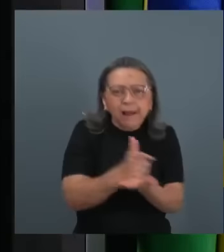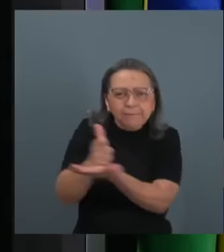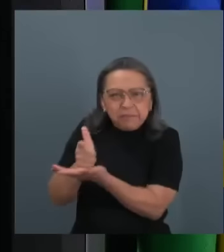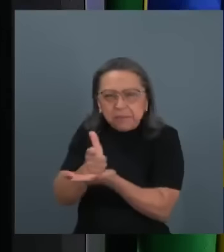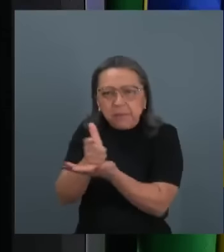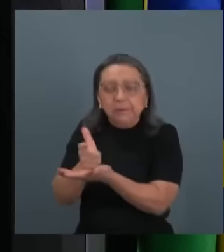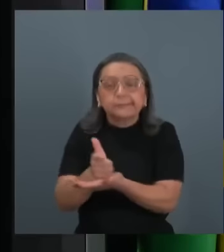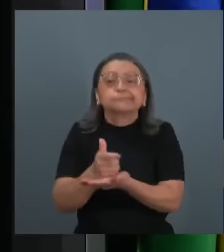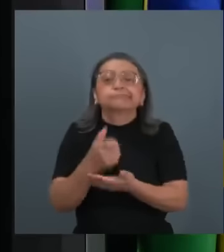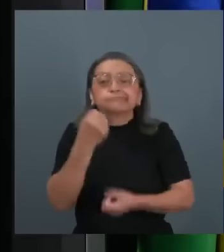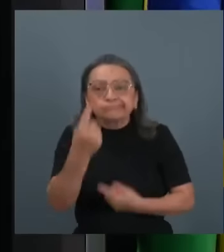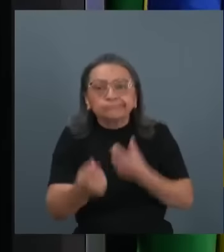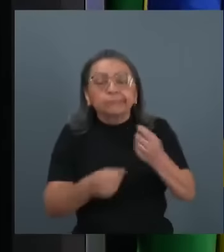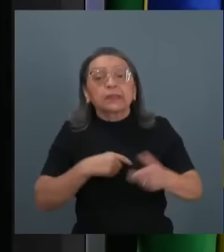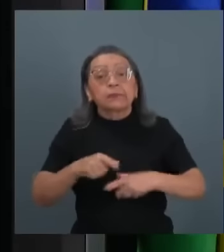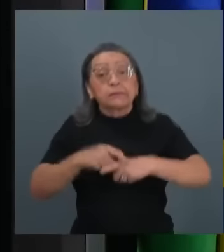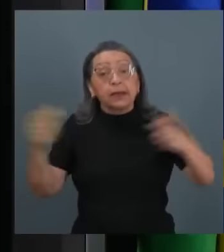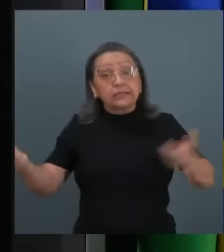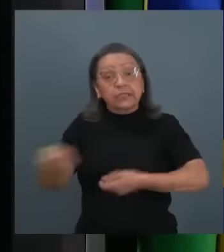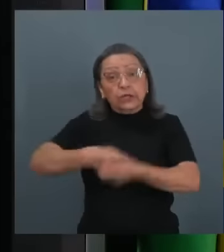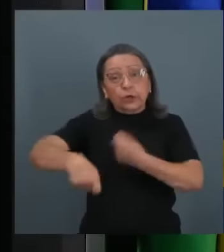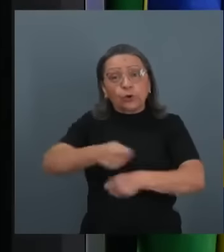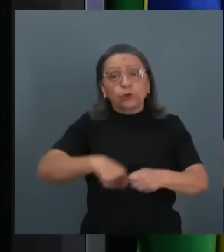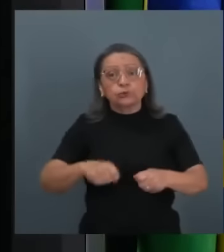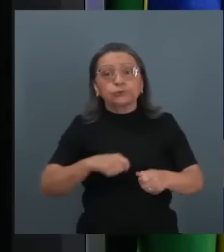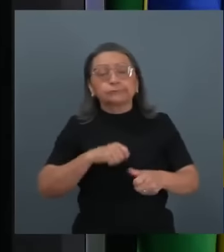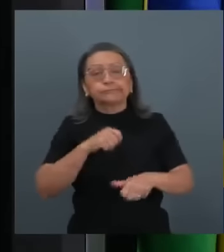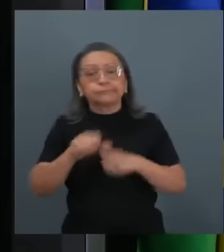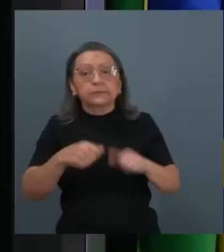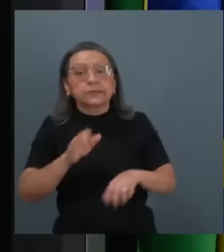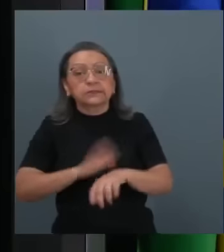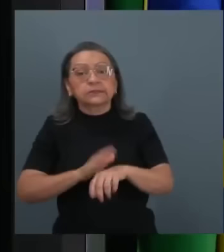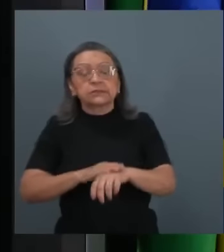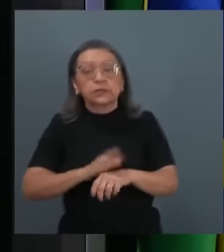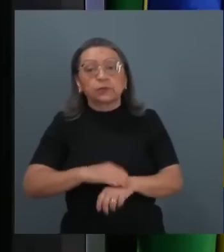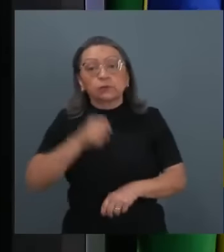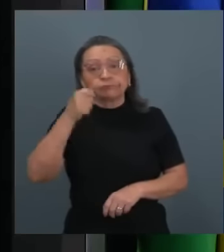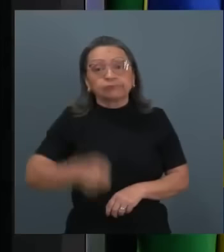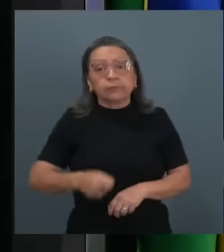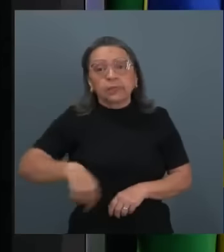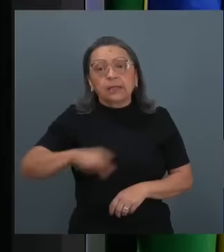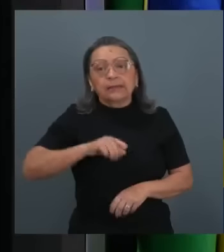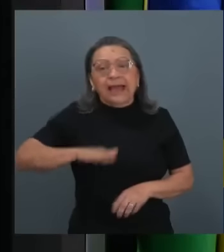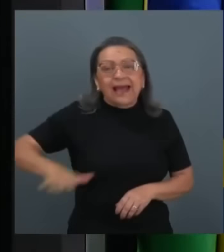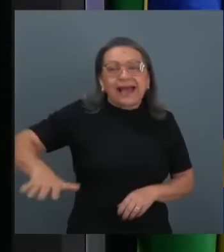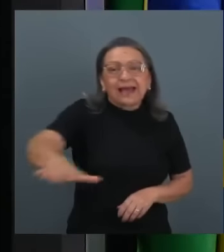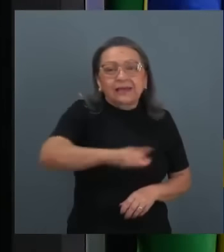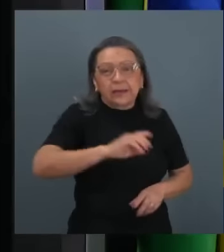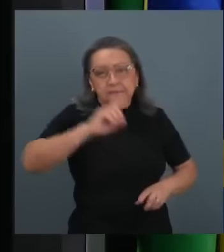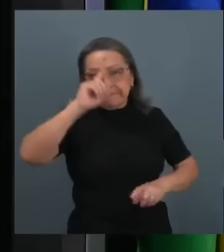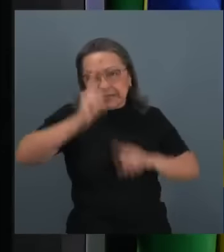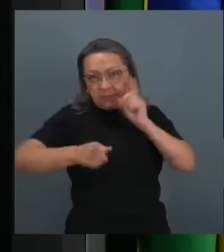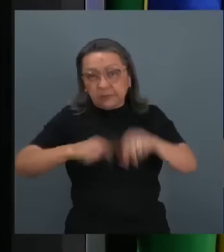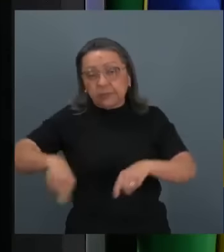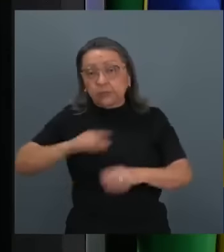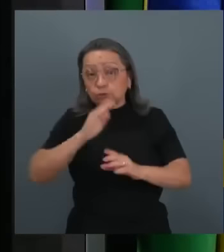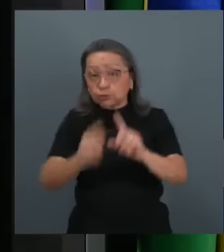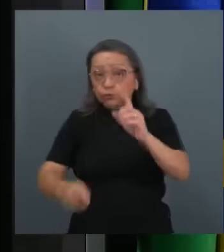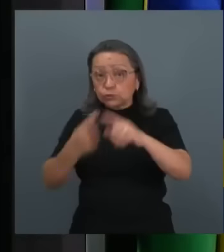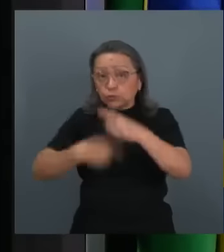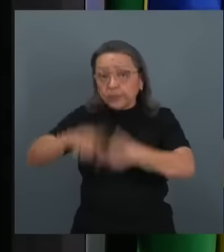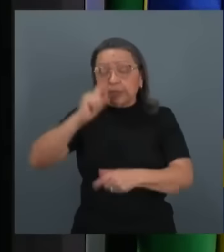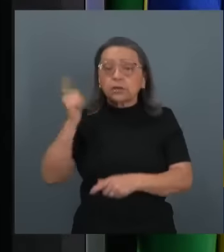Aos poucos, o grande negócio passa a ser o domínio territorial, superando os ganhos financeiros com as